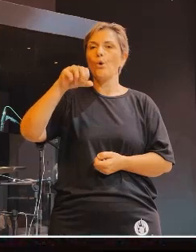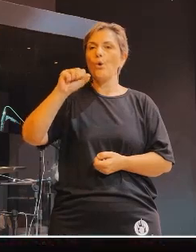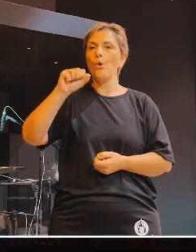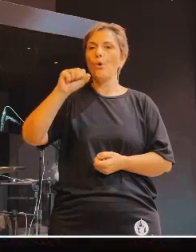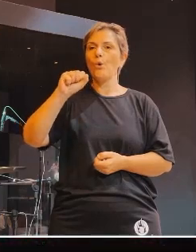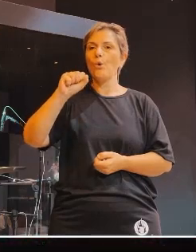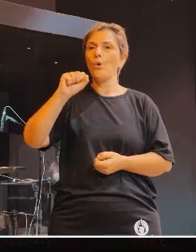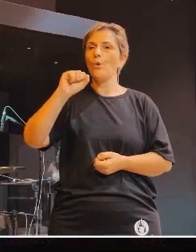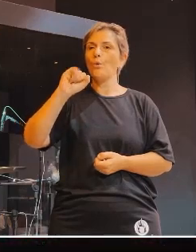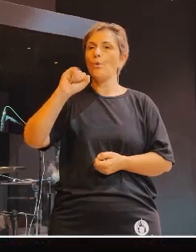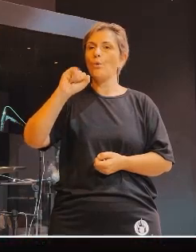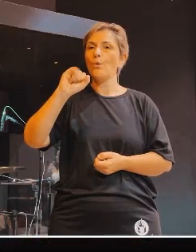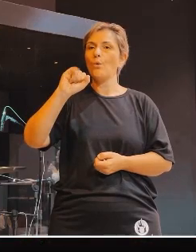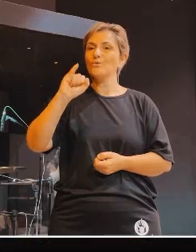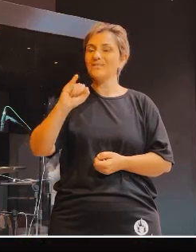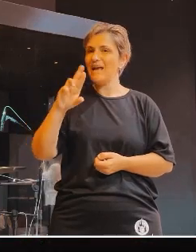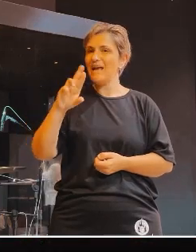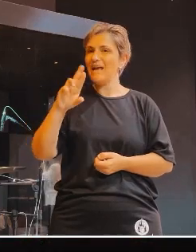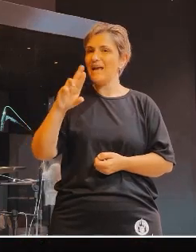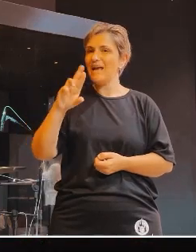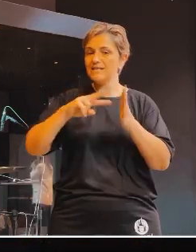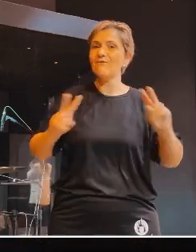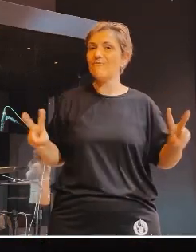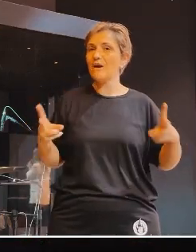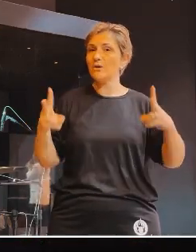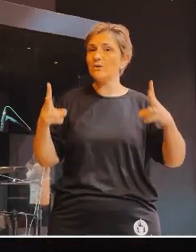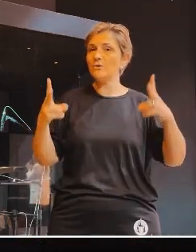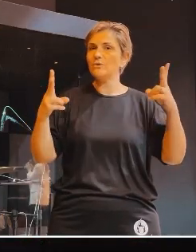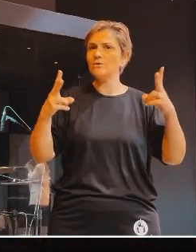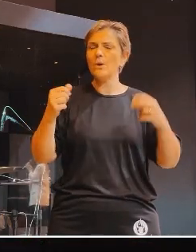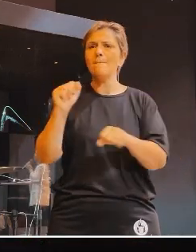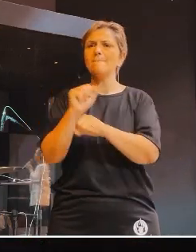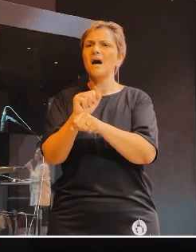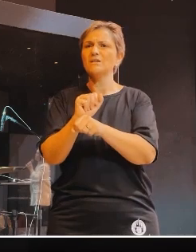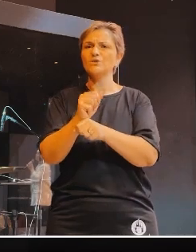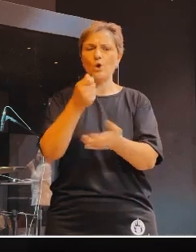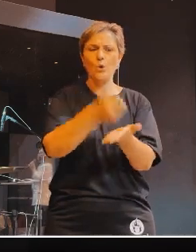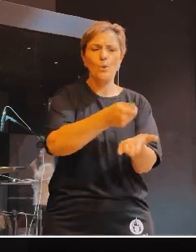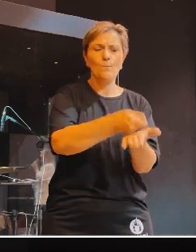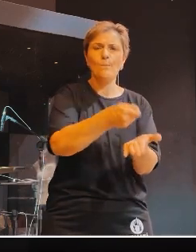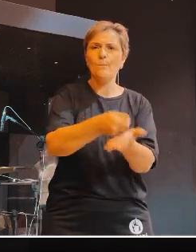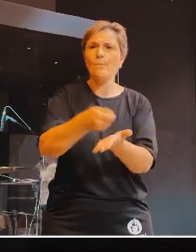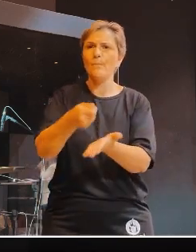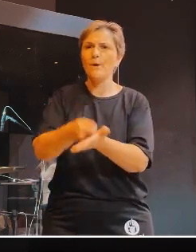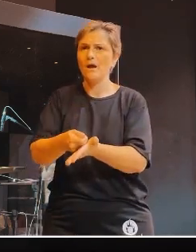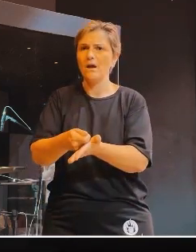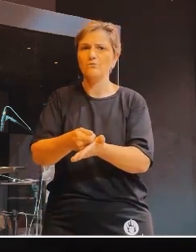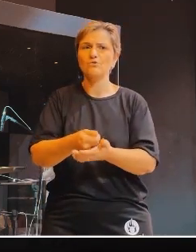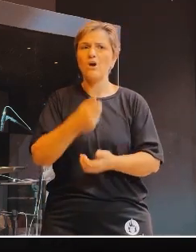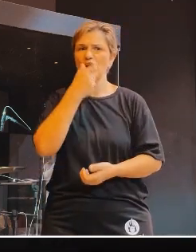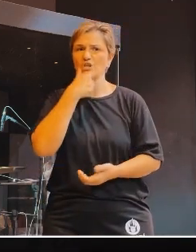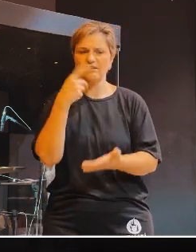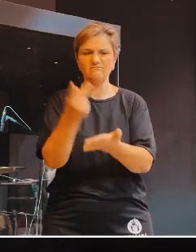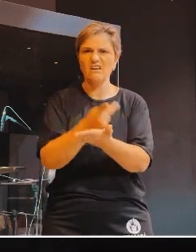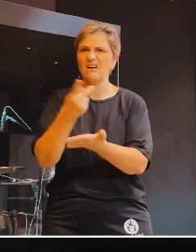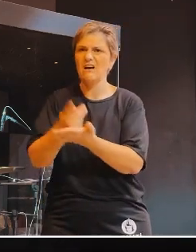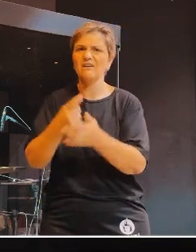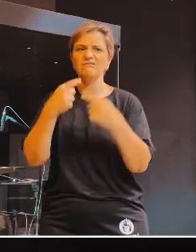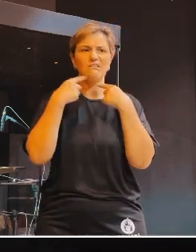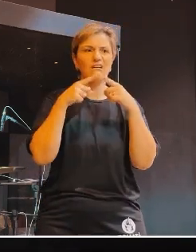valorize. Para de só cobrar, para de só achar defeito, para de só